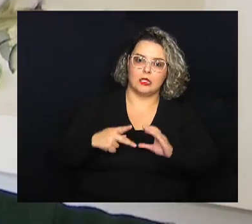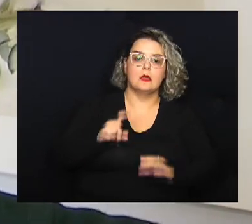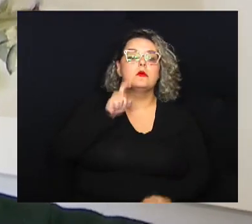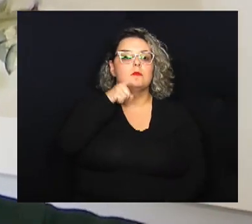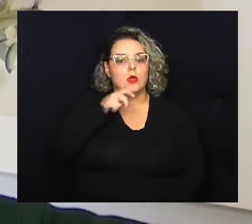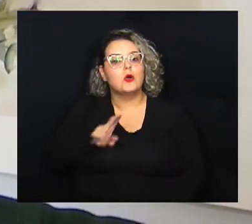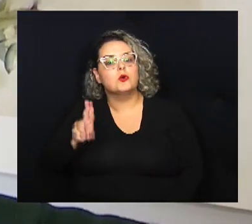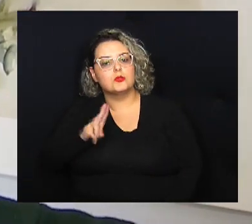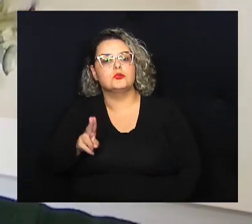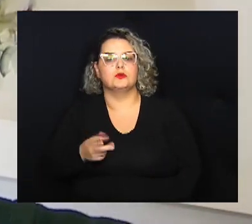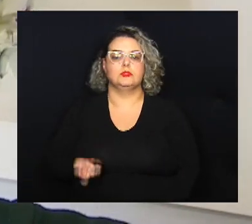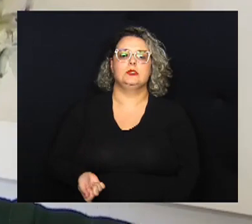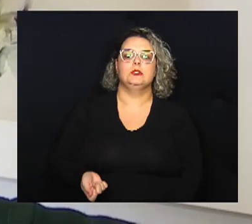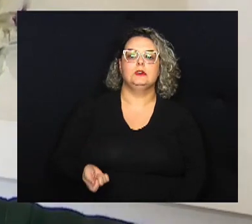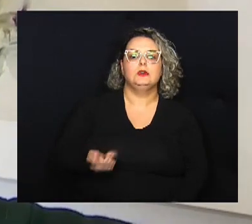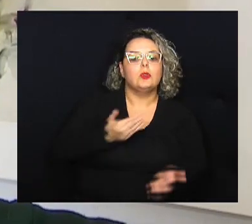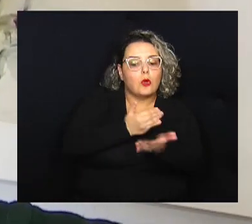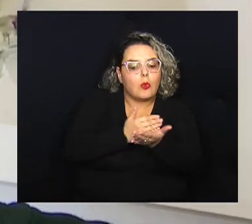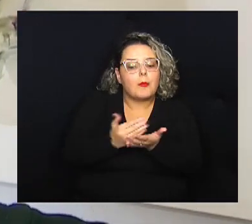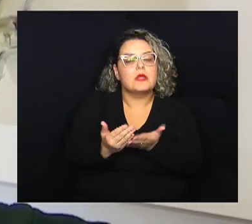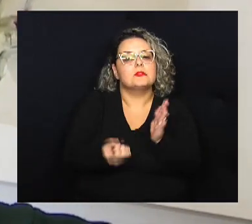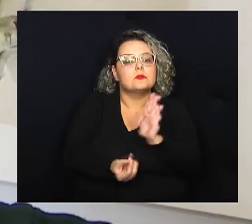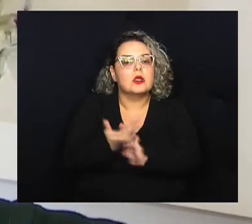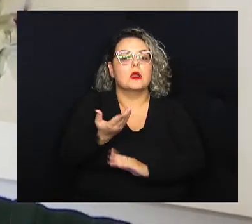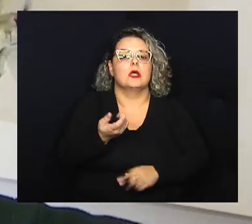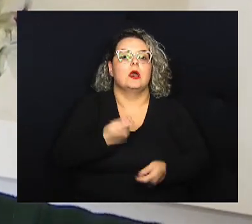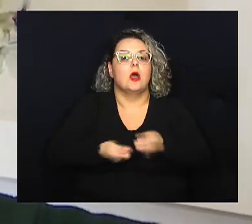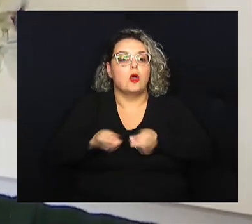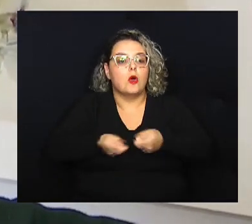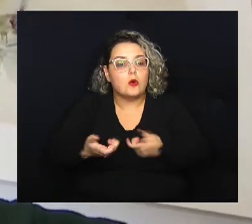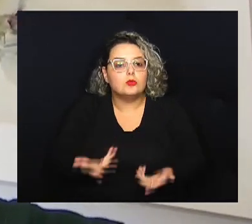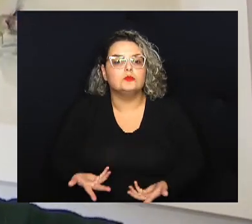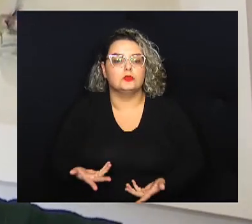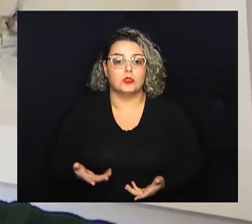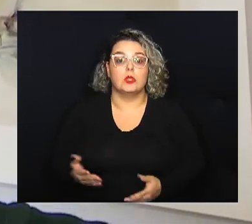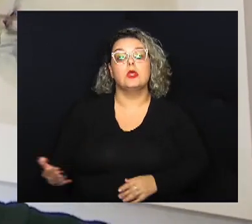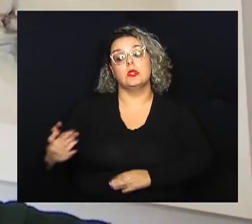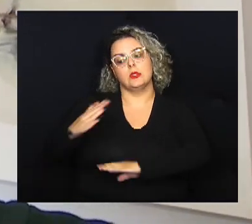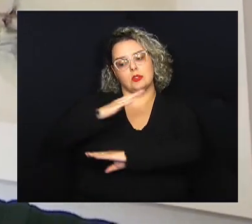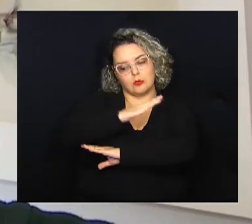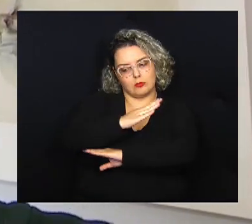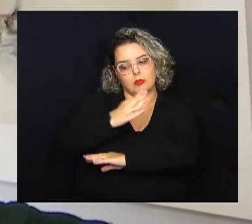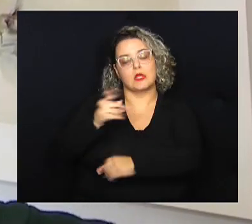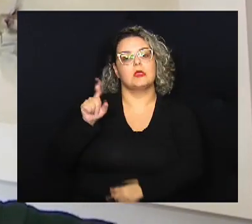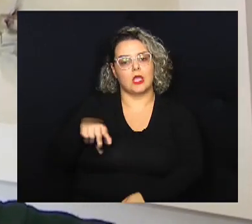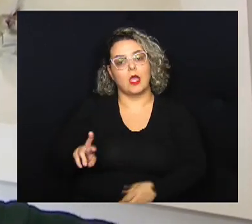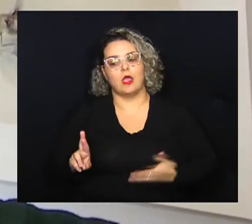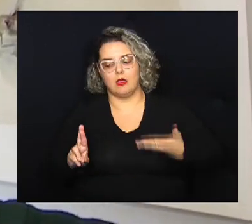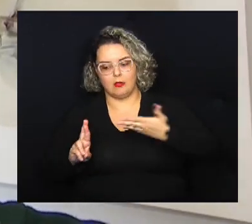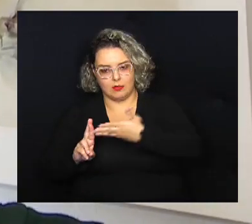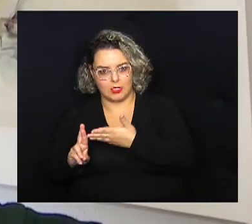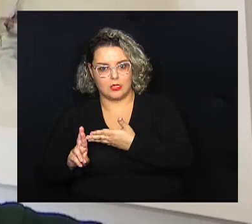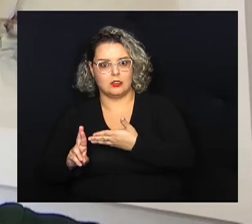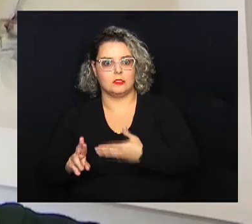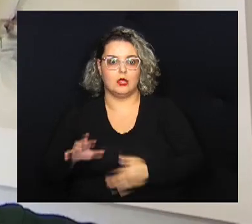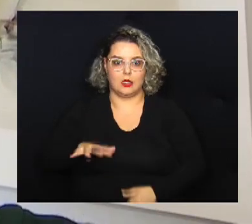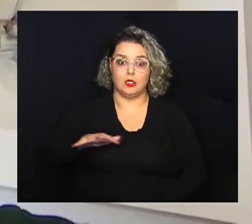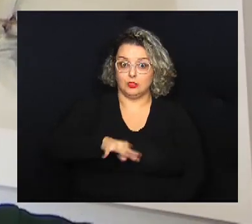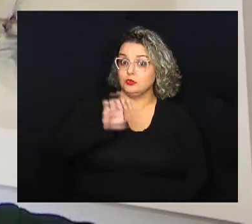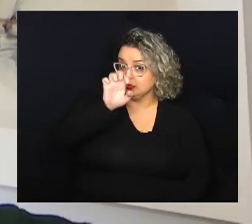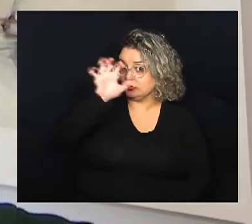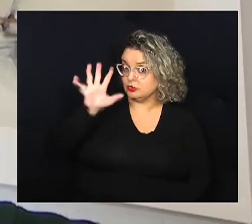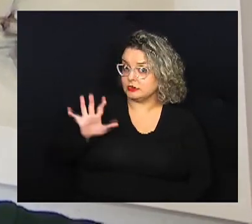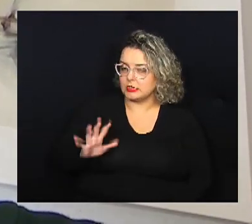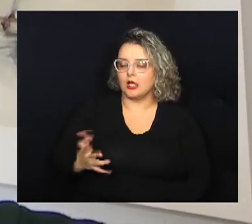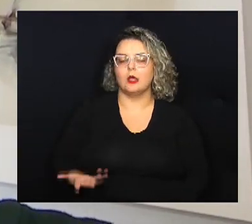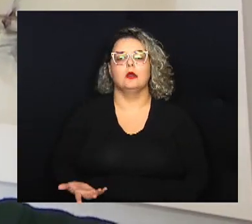implantando a controladoria e trocar experiência com uma Câmara que é referência aqui na região e até no estado, está sendo muito importante